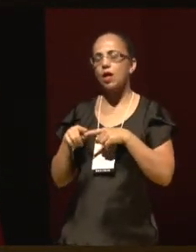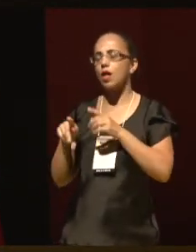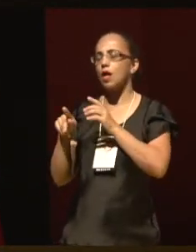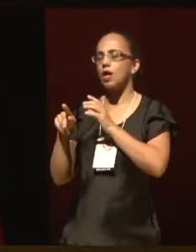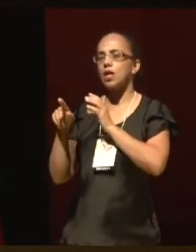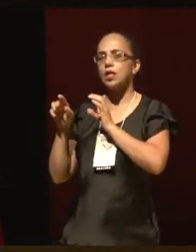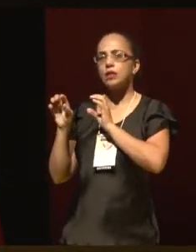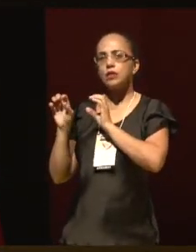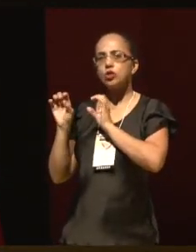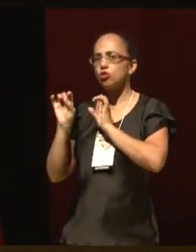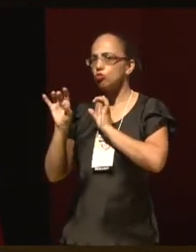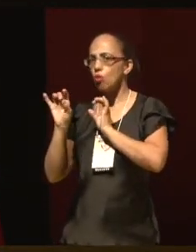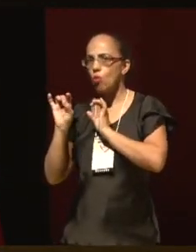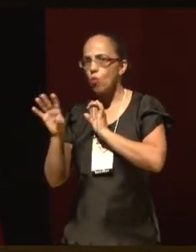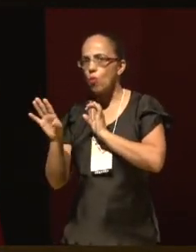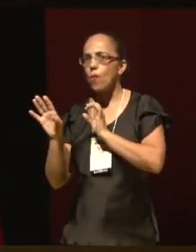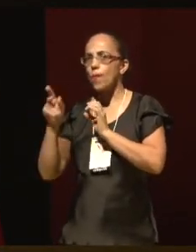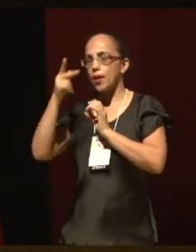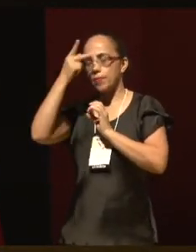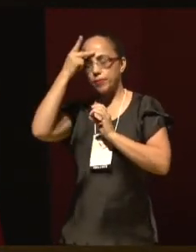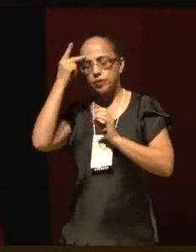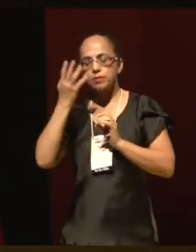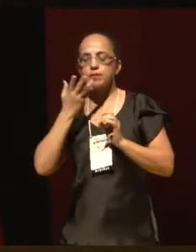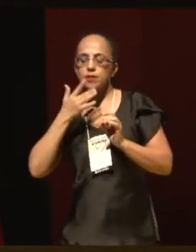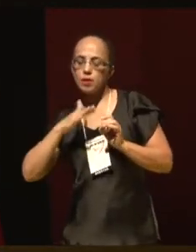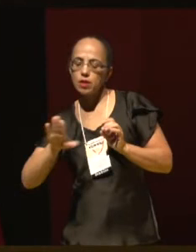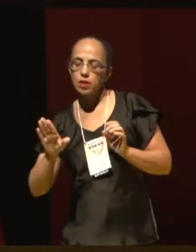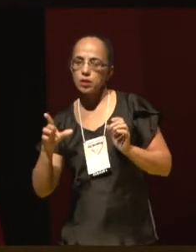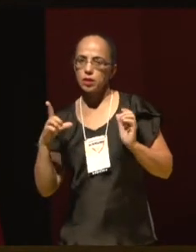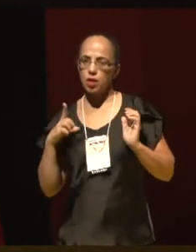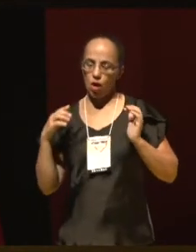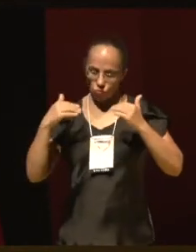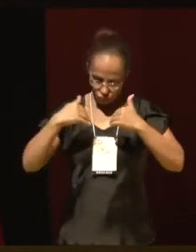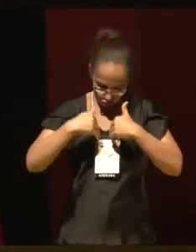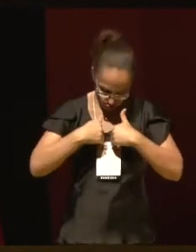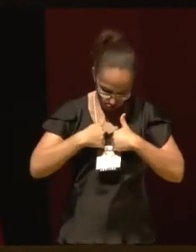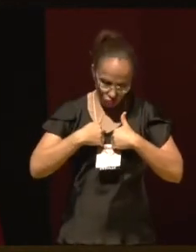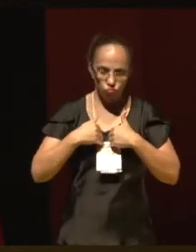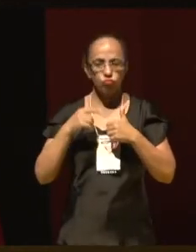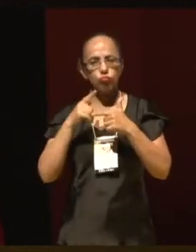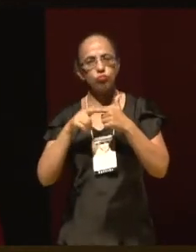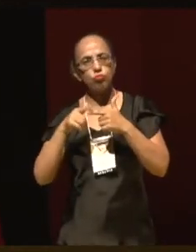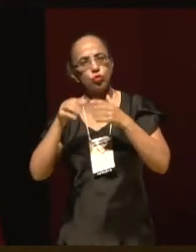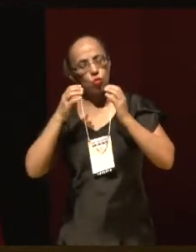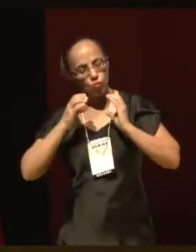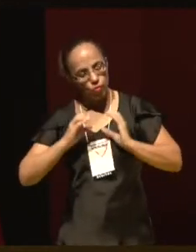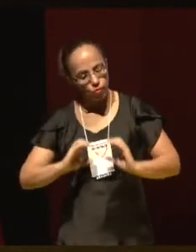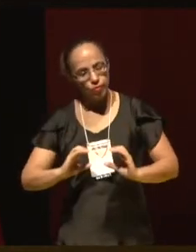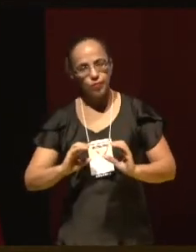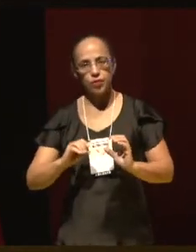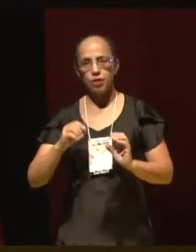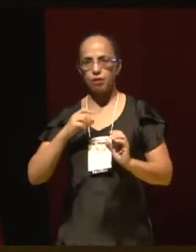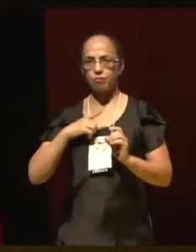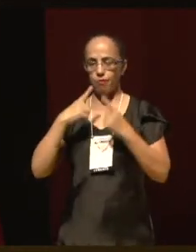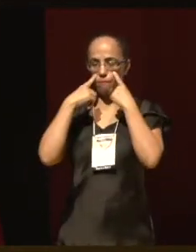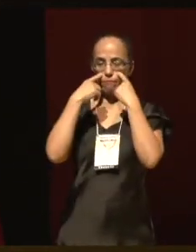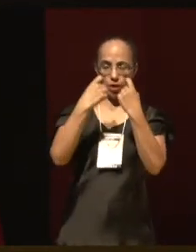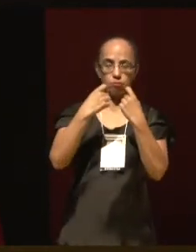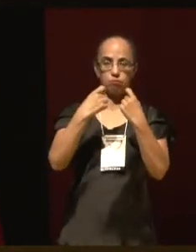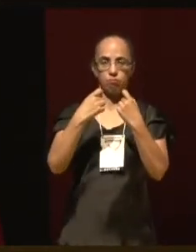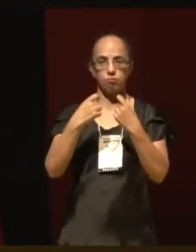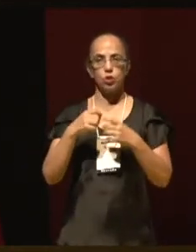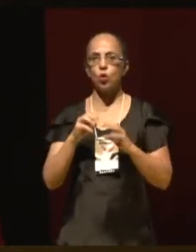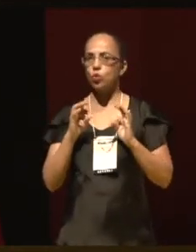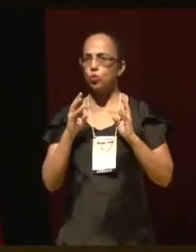distúrbios de comportamento, problemas de violência. Então, uma das primeiras coisas que fazemos como